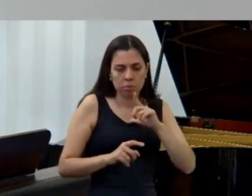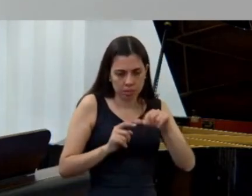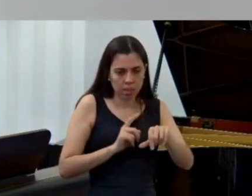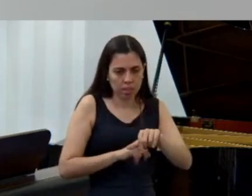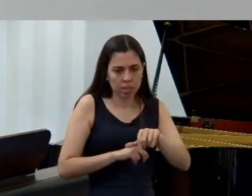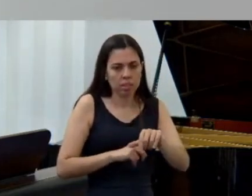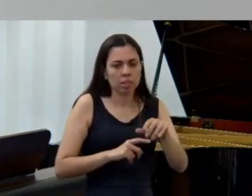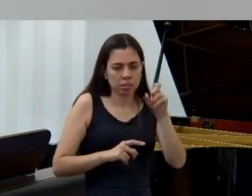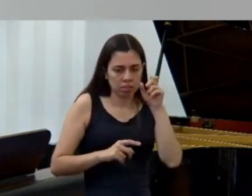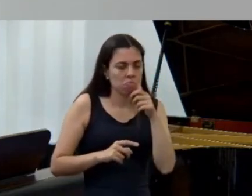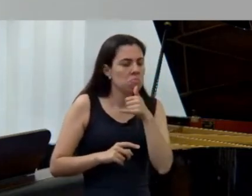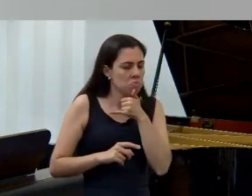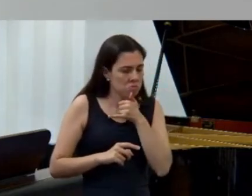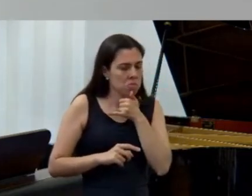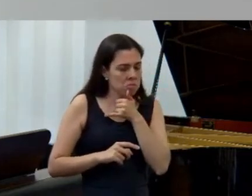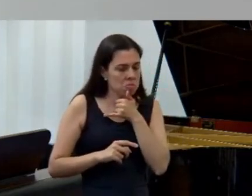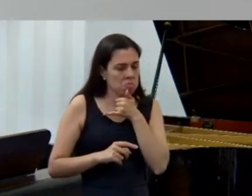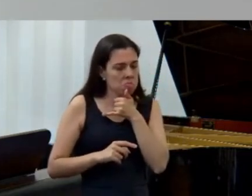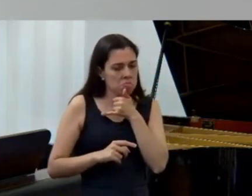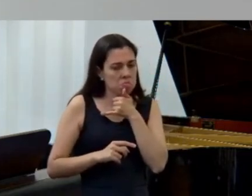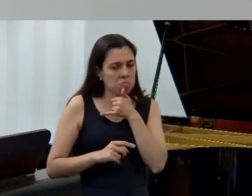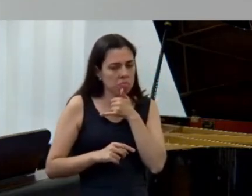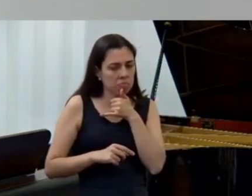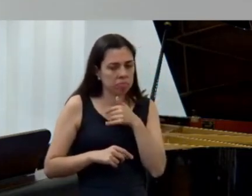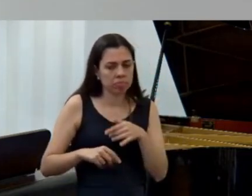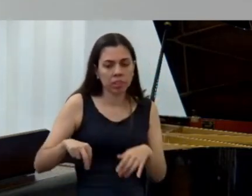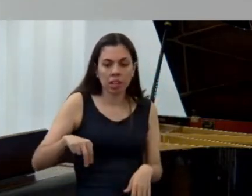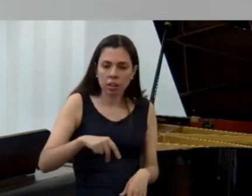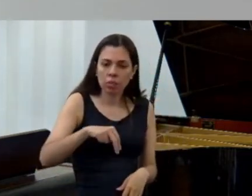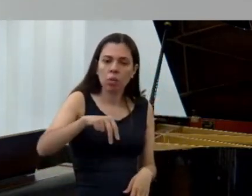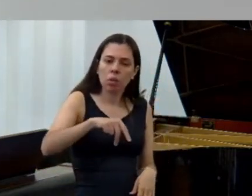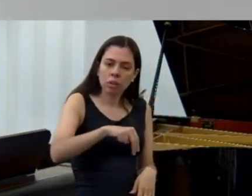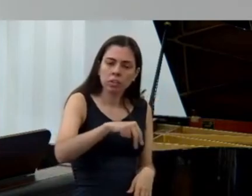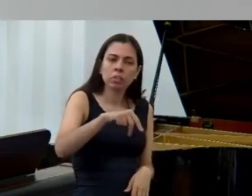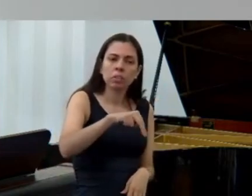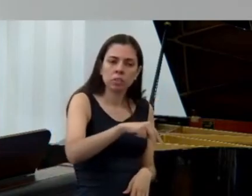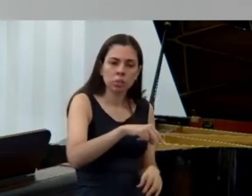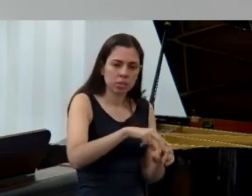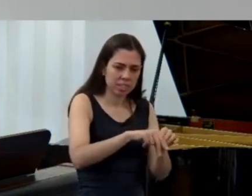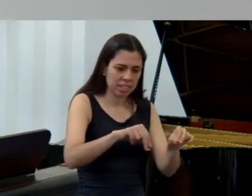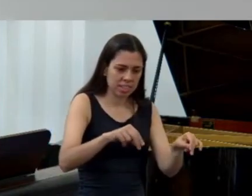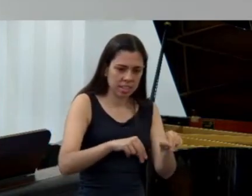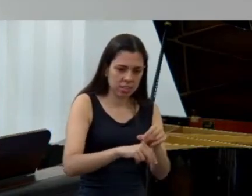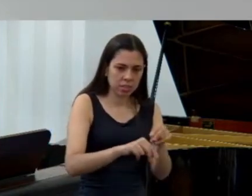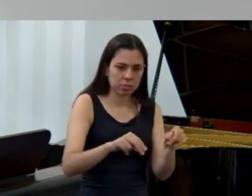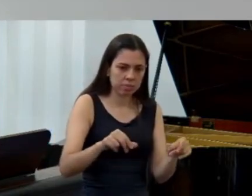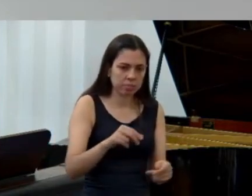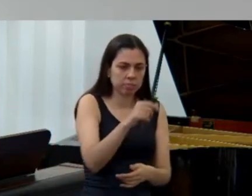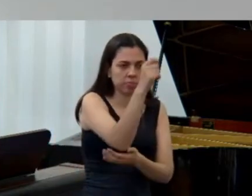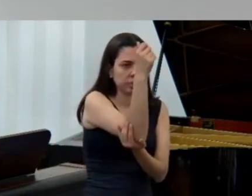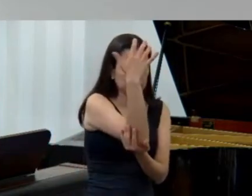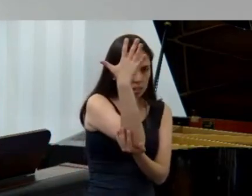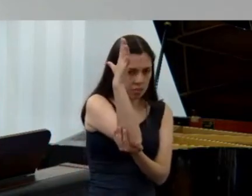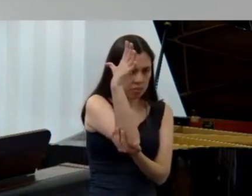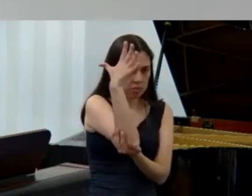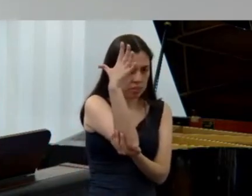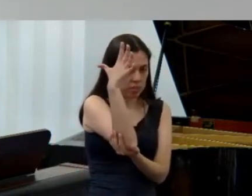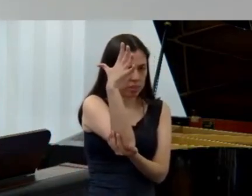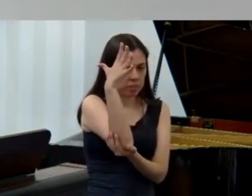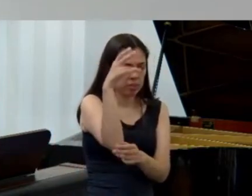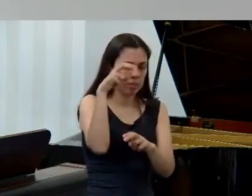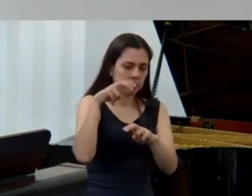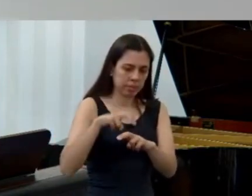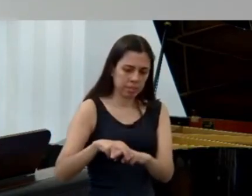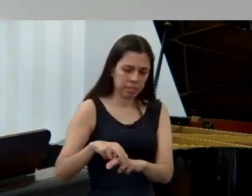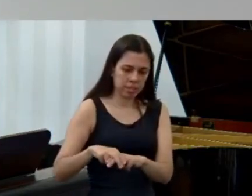O texto continua dizendo que ele se foi ao deserto, o caminho de um dia, se assentou debaixo do zimbro